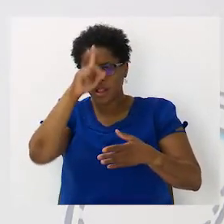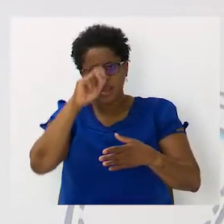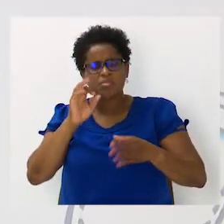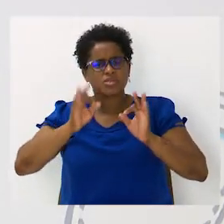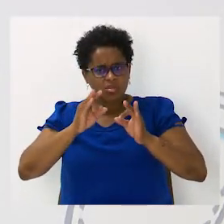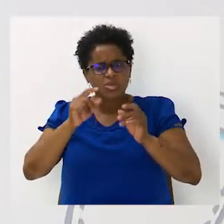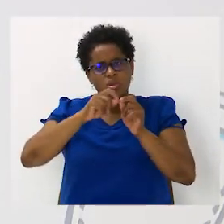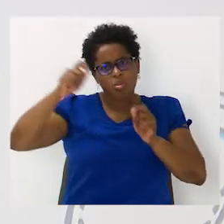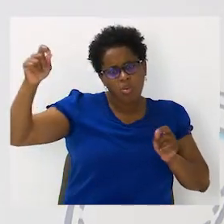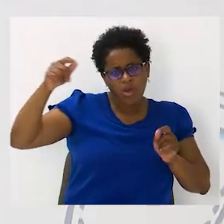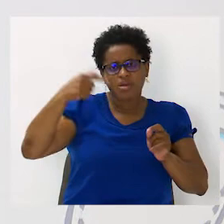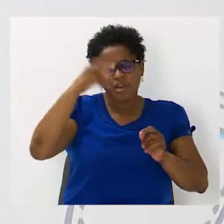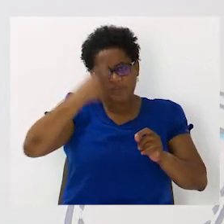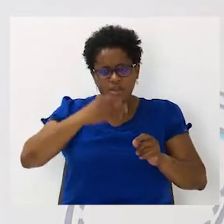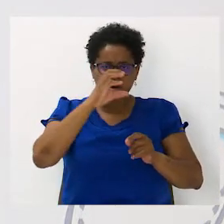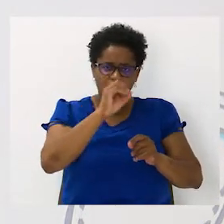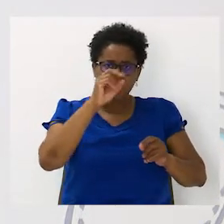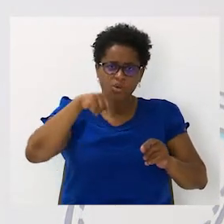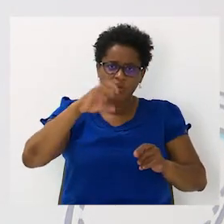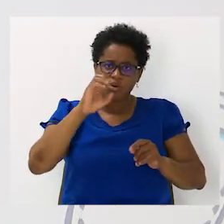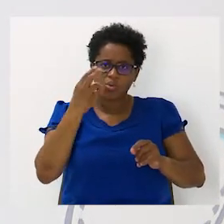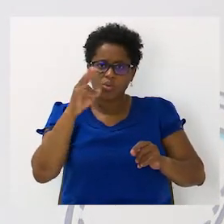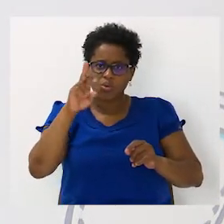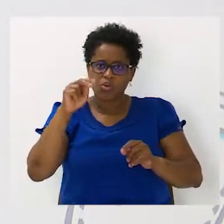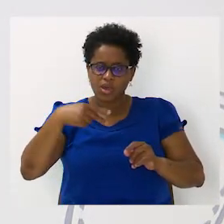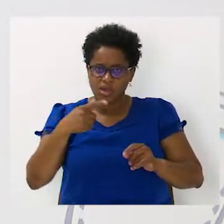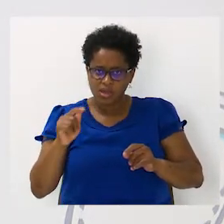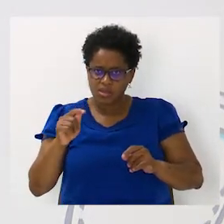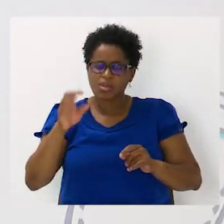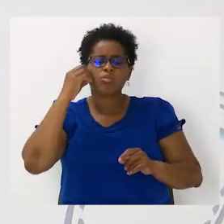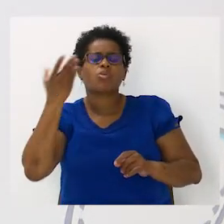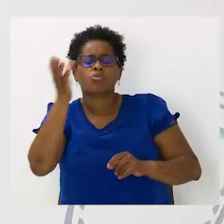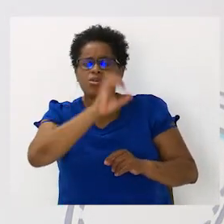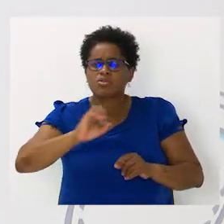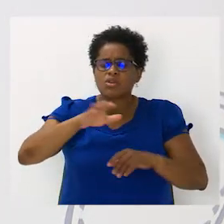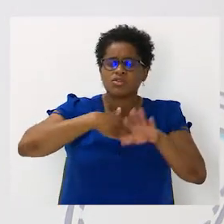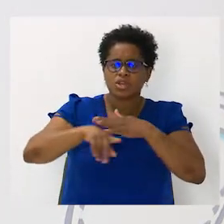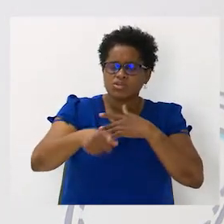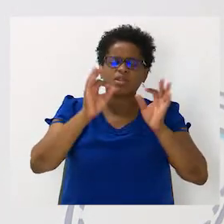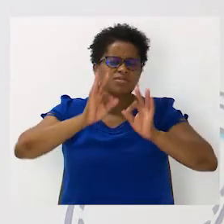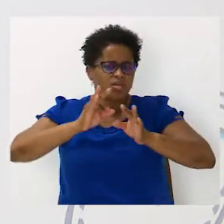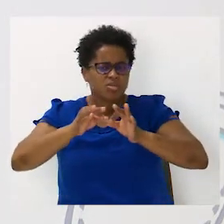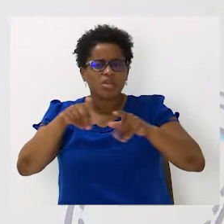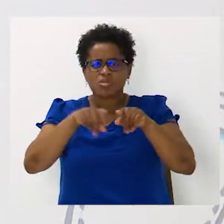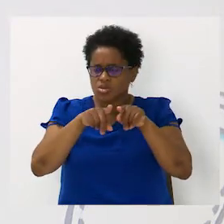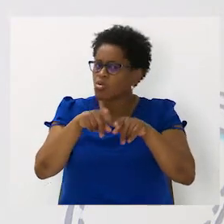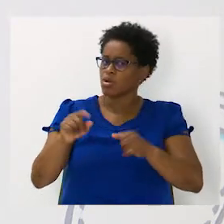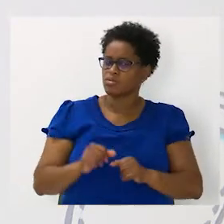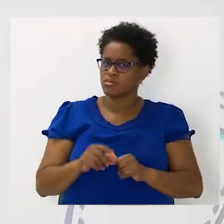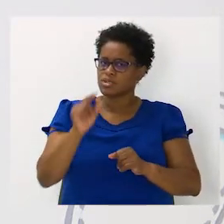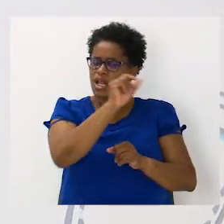como é que vocês vão fazer isso? É sempre no mesmo alinhamento. 6 está para